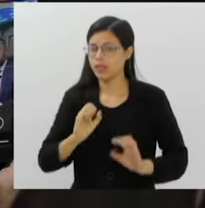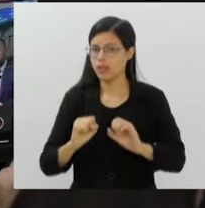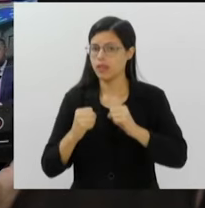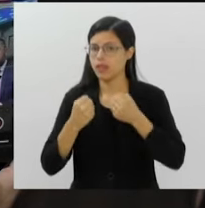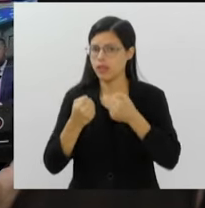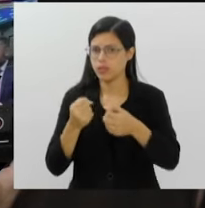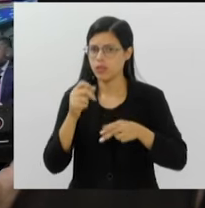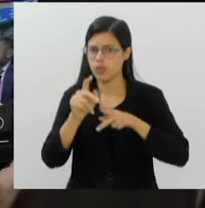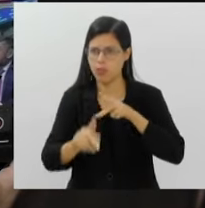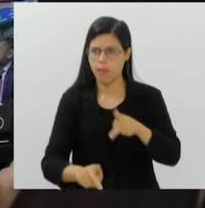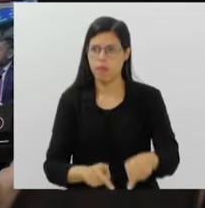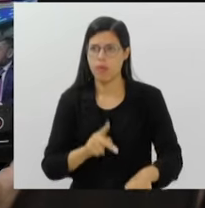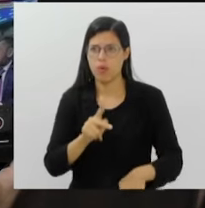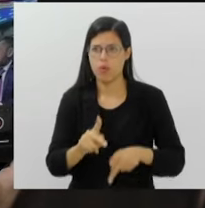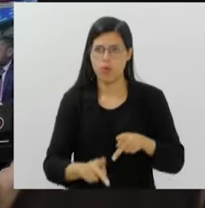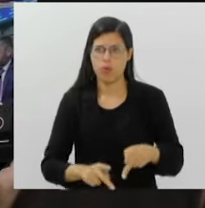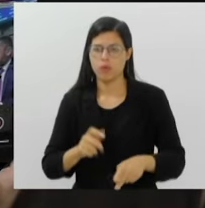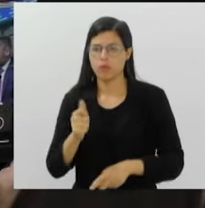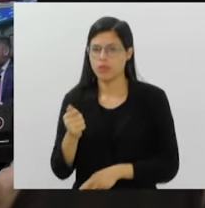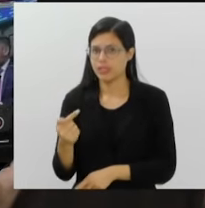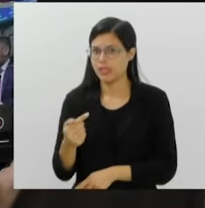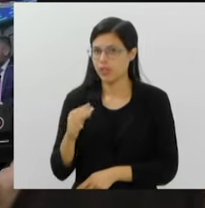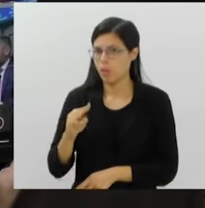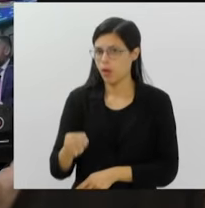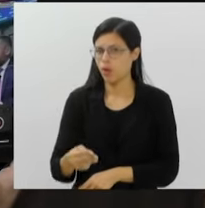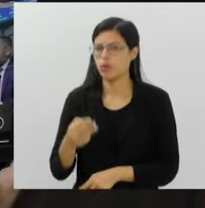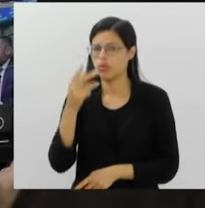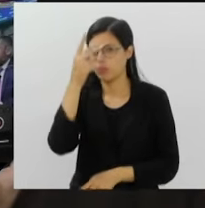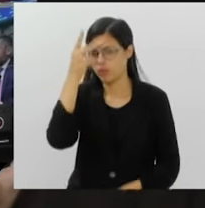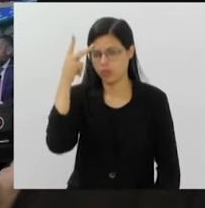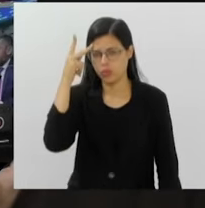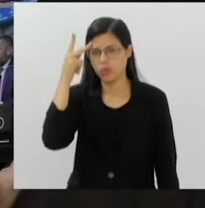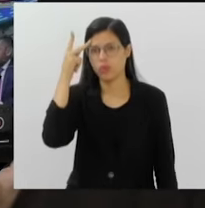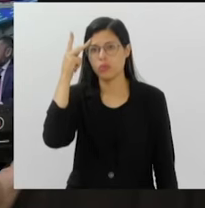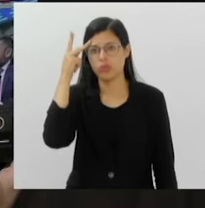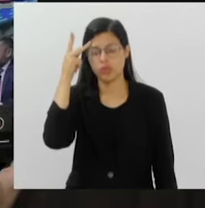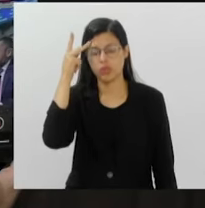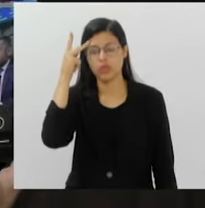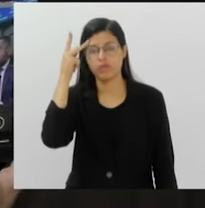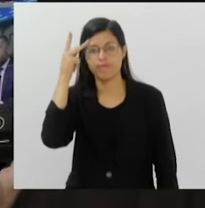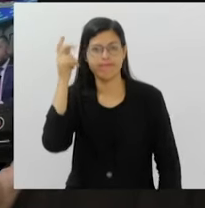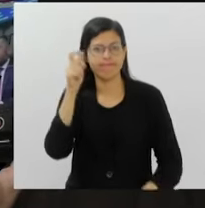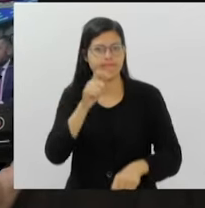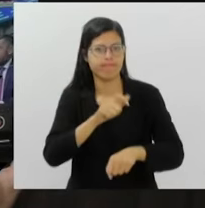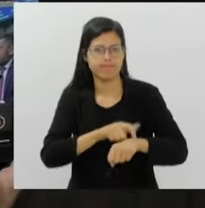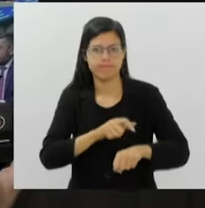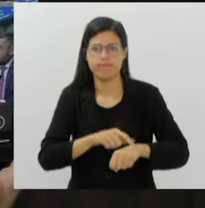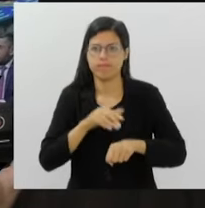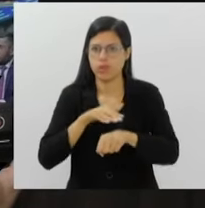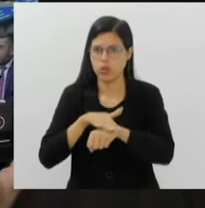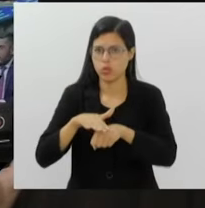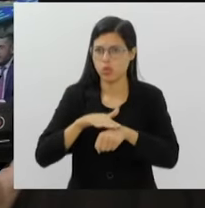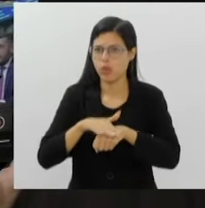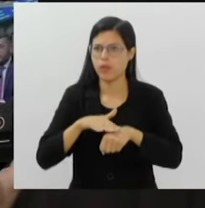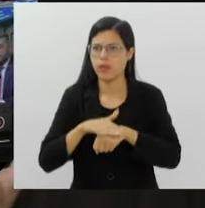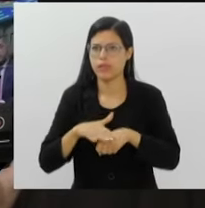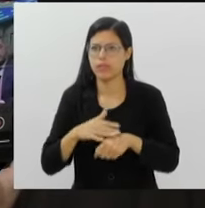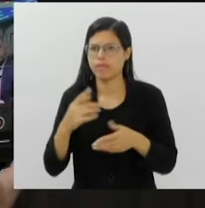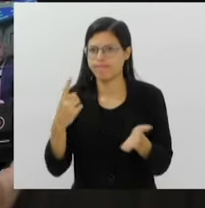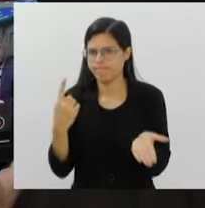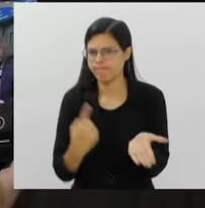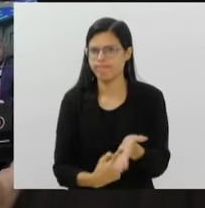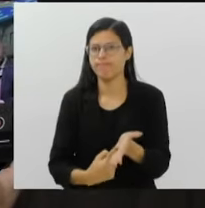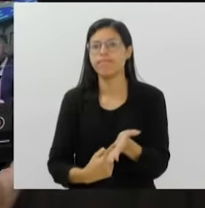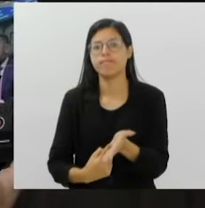Estado com 17 milhões de habitantes, que passou da hora da gente conversar, da gente marcar. Eu acho que tem que